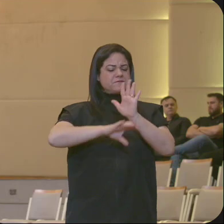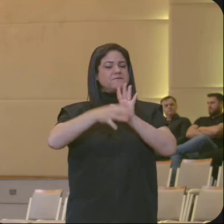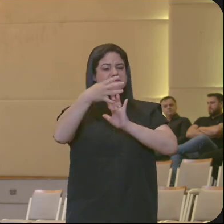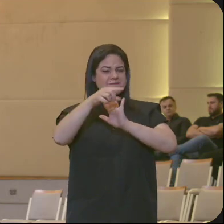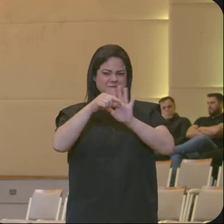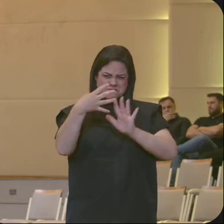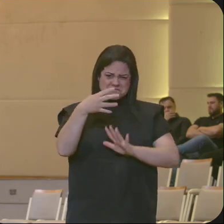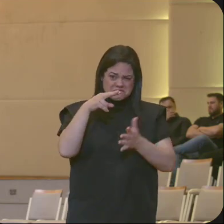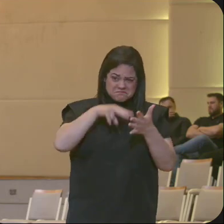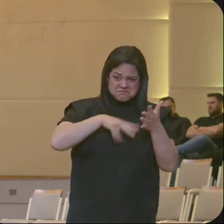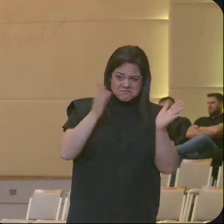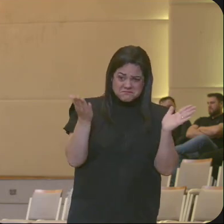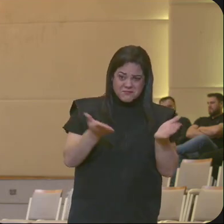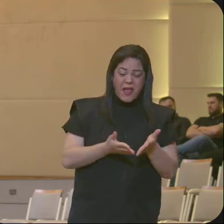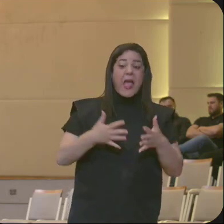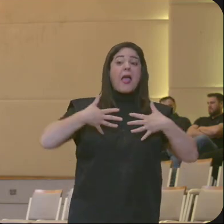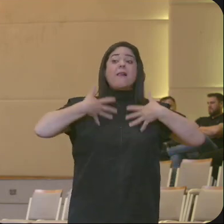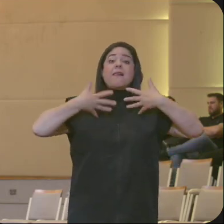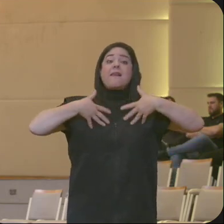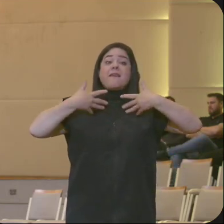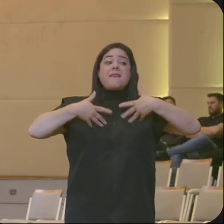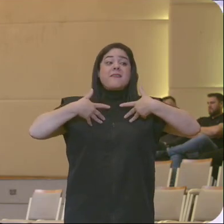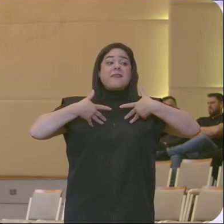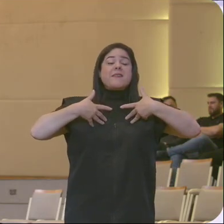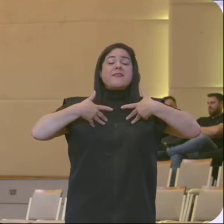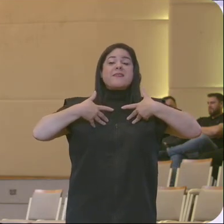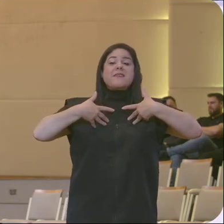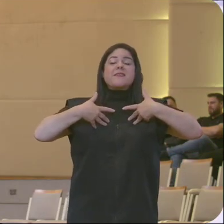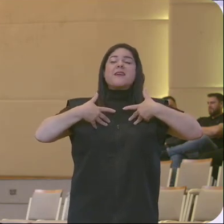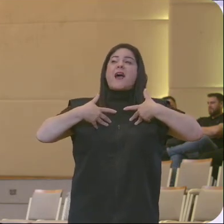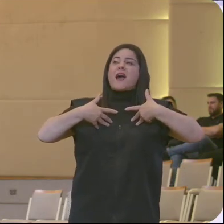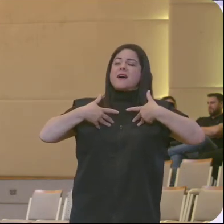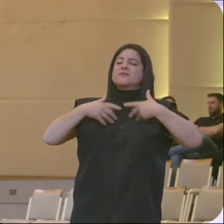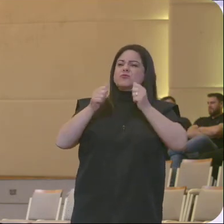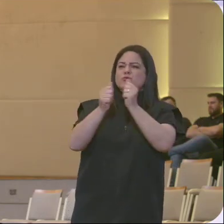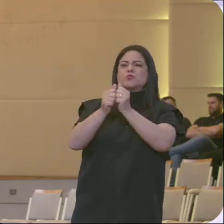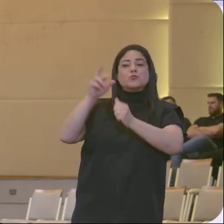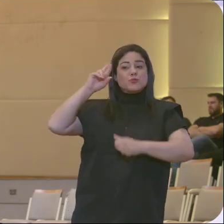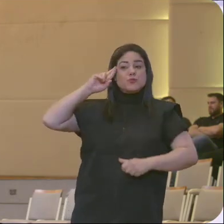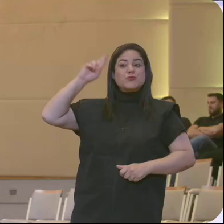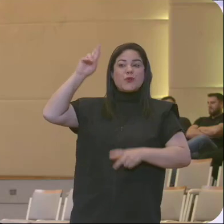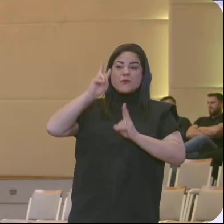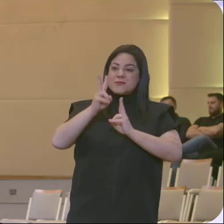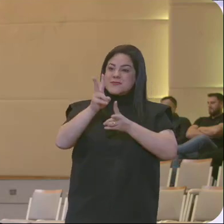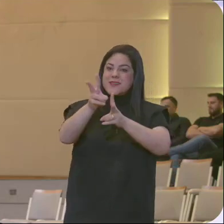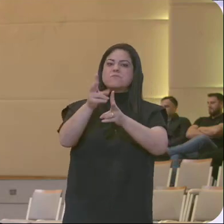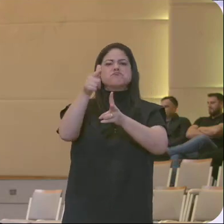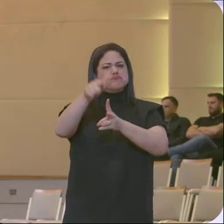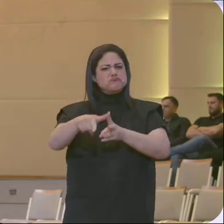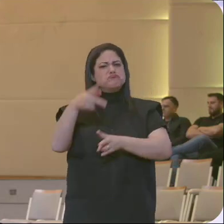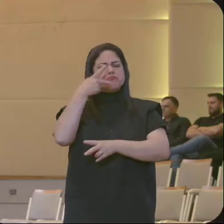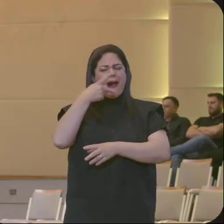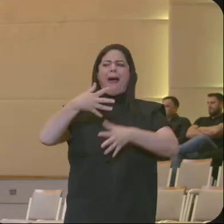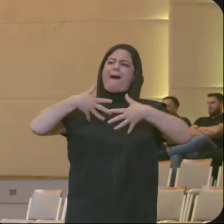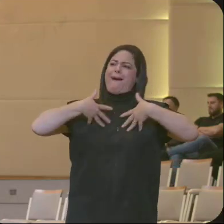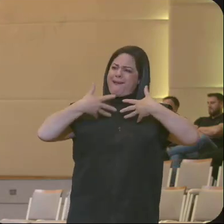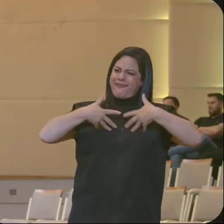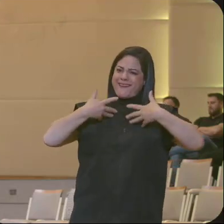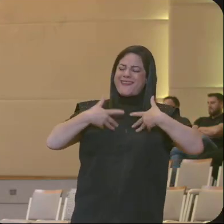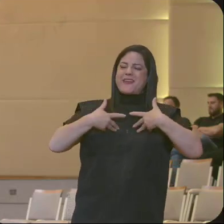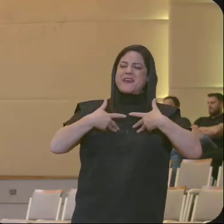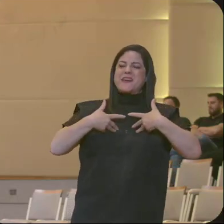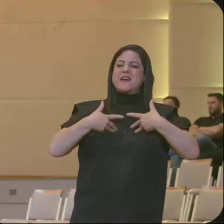a gente acabou de ler. Alegrai-vos no Senhor. Outra vez digo, alegrai-vos. Numa carta tão pequena, apenas